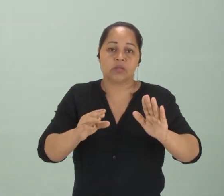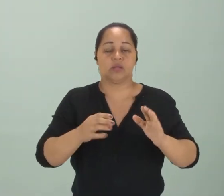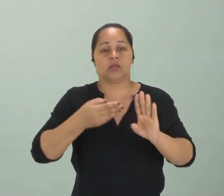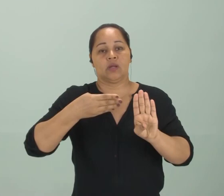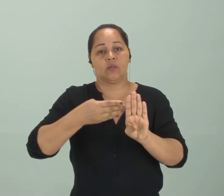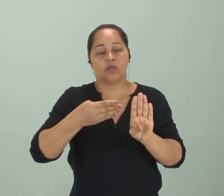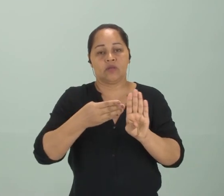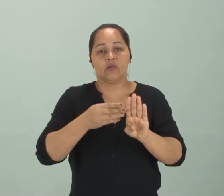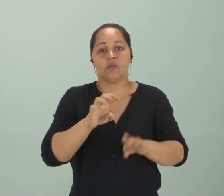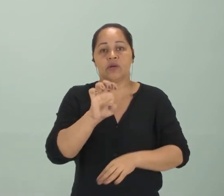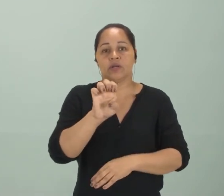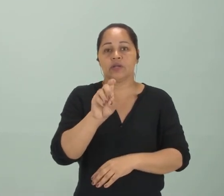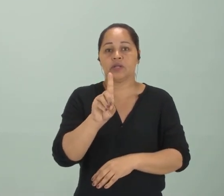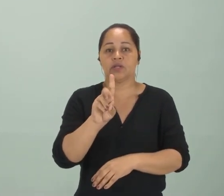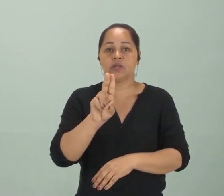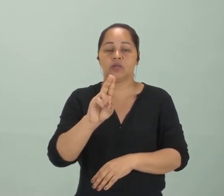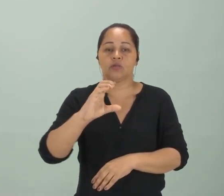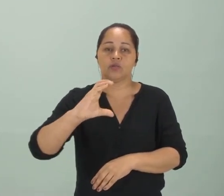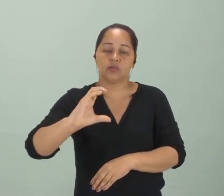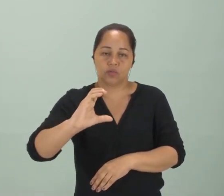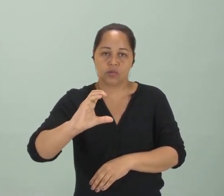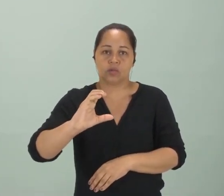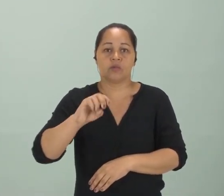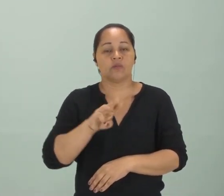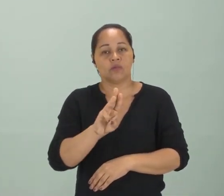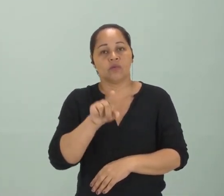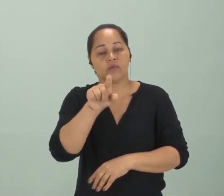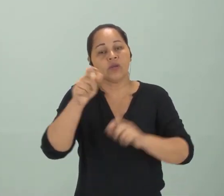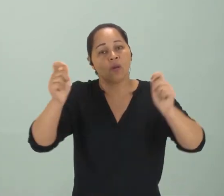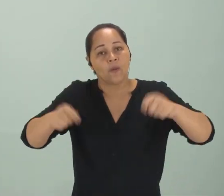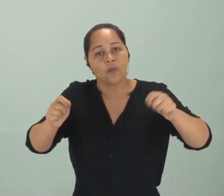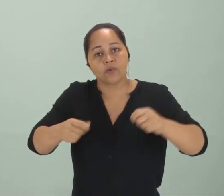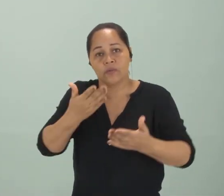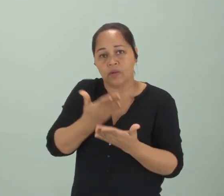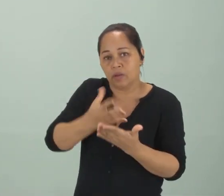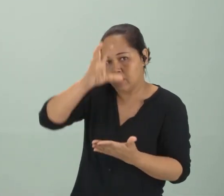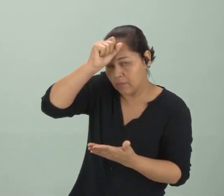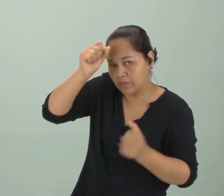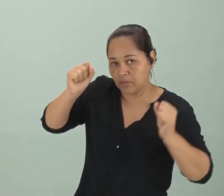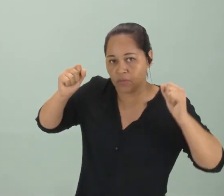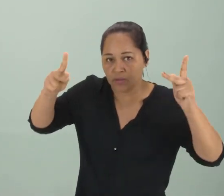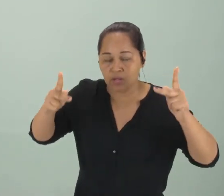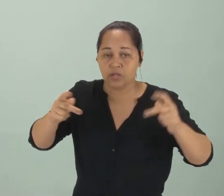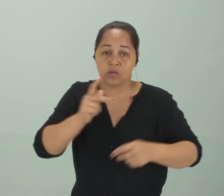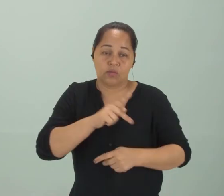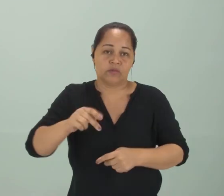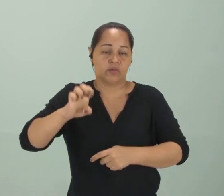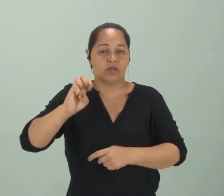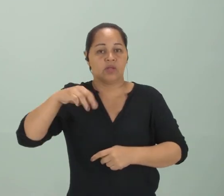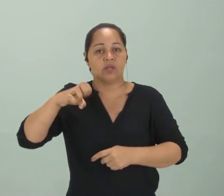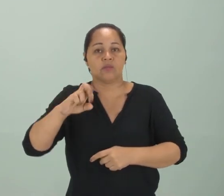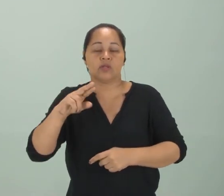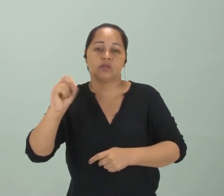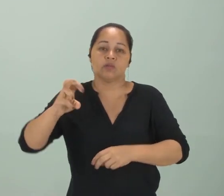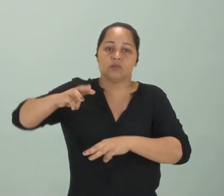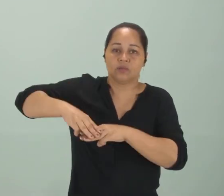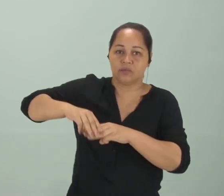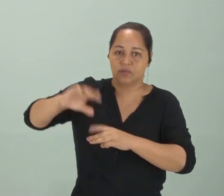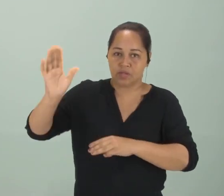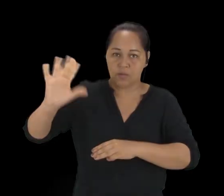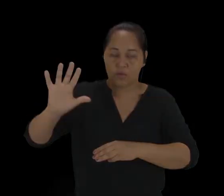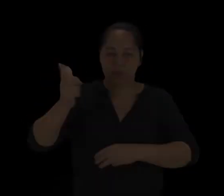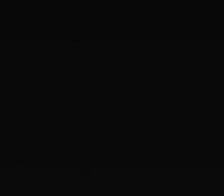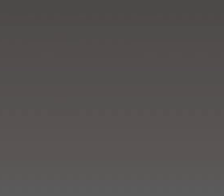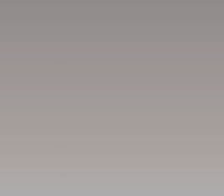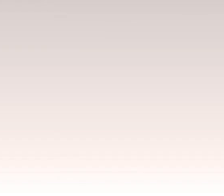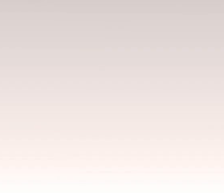vai ter esse comportamento. Ela não vai ter imagem definida, tá? Nem para π sobre 2 e nem 3π sobre 2, tá? Então, ela não vai tocar nem